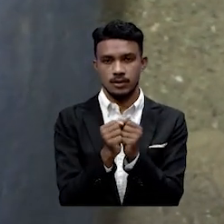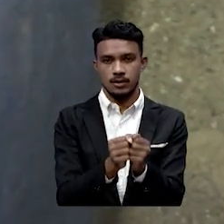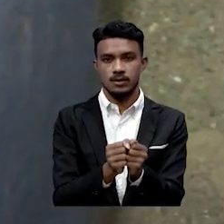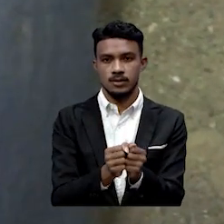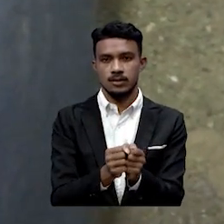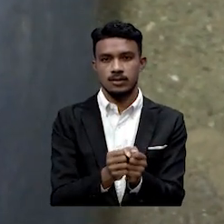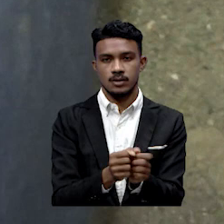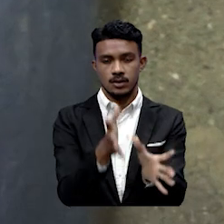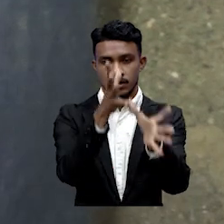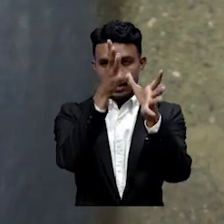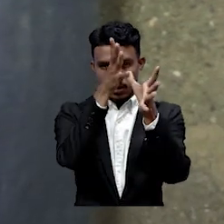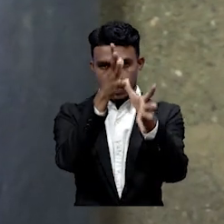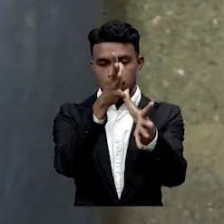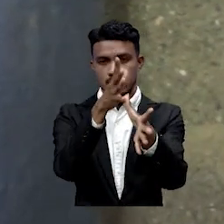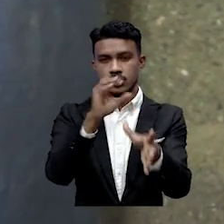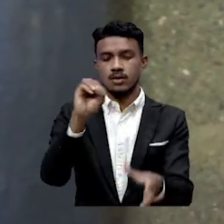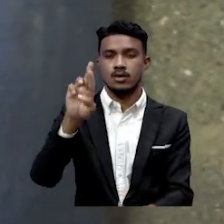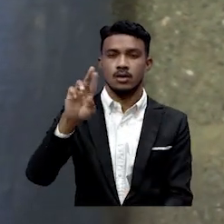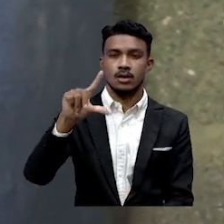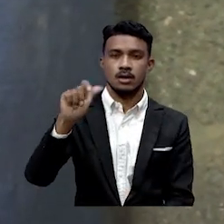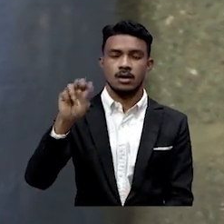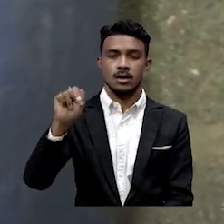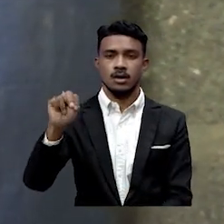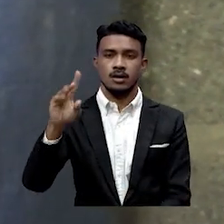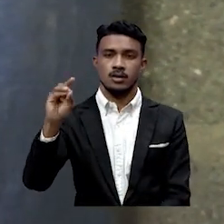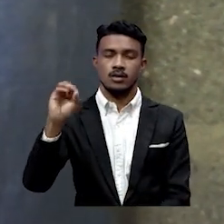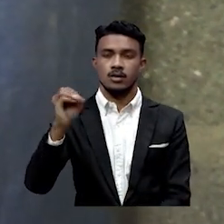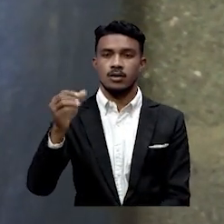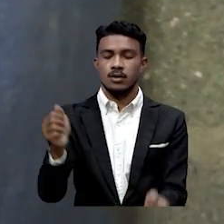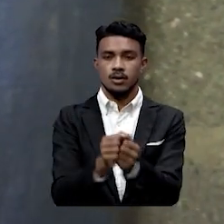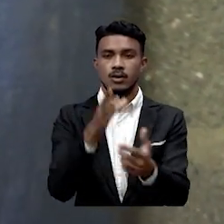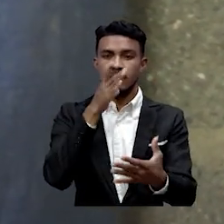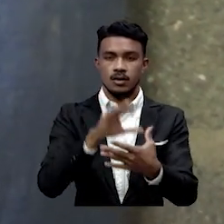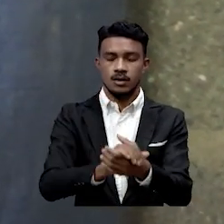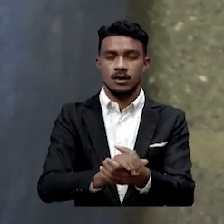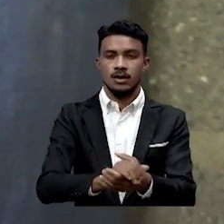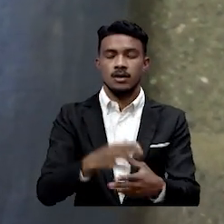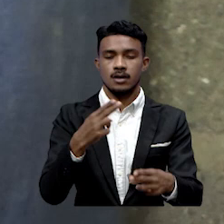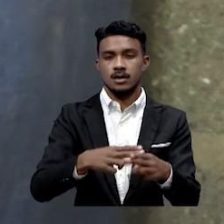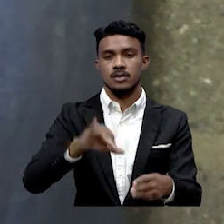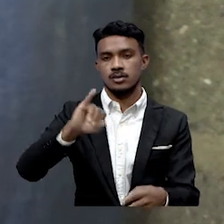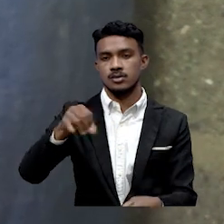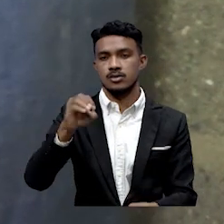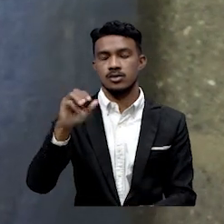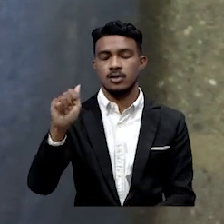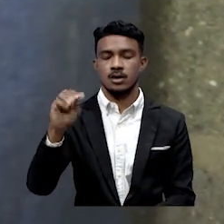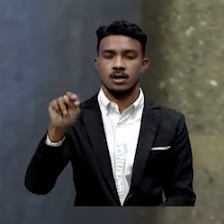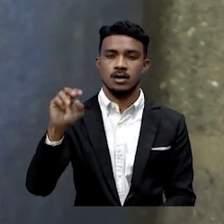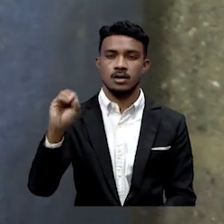Catuas, Orlando, Rony Firkoa, Joan Santos, Rony Juan Marene. Autor ser ne,